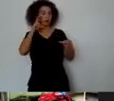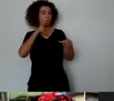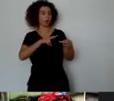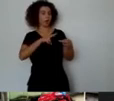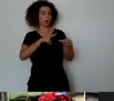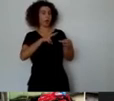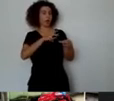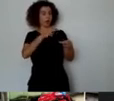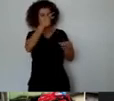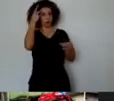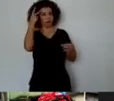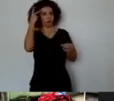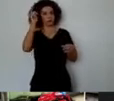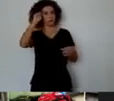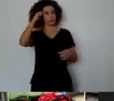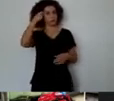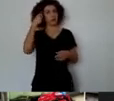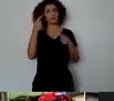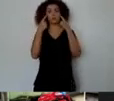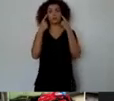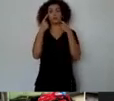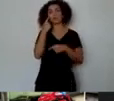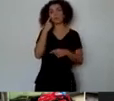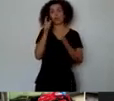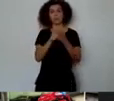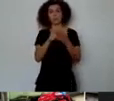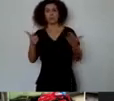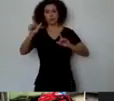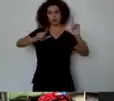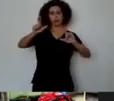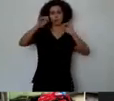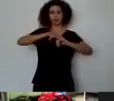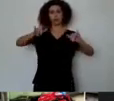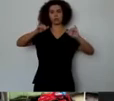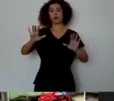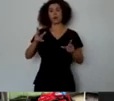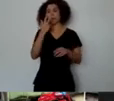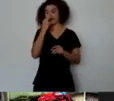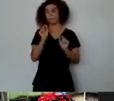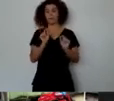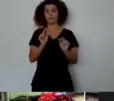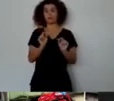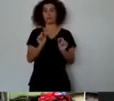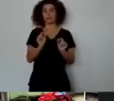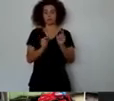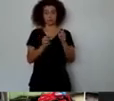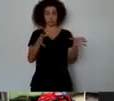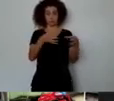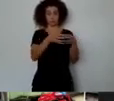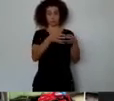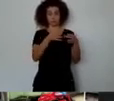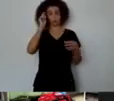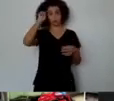na mídia uma repetição de uma ideia do negro num lugar de,